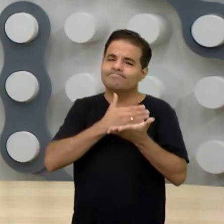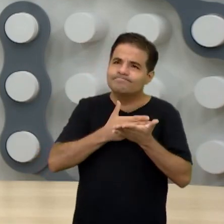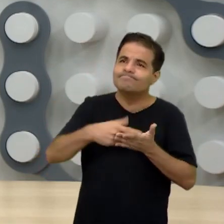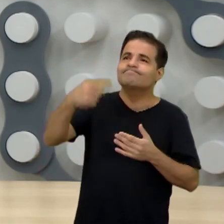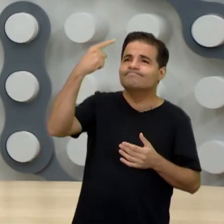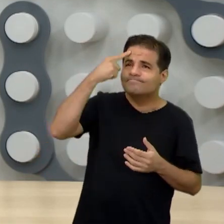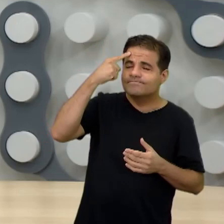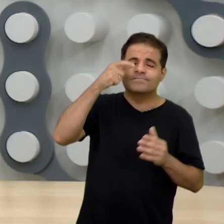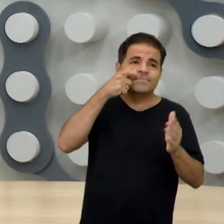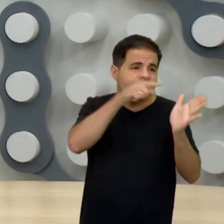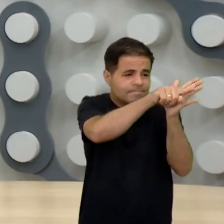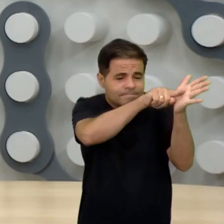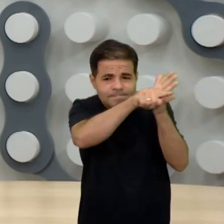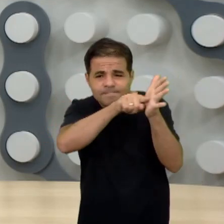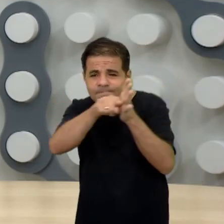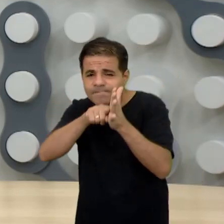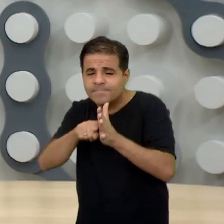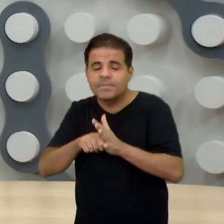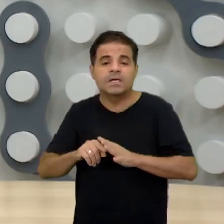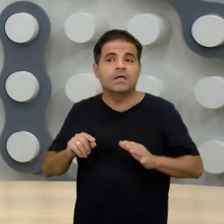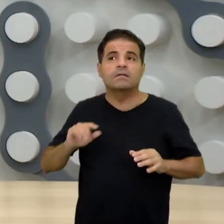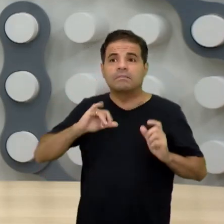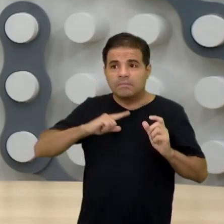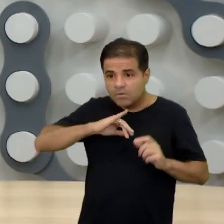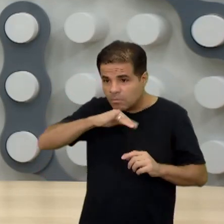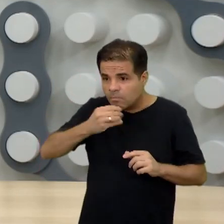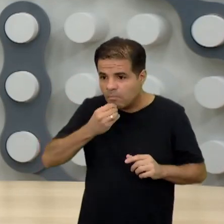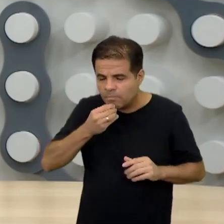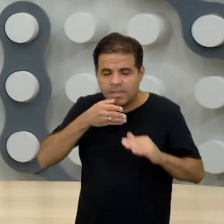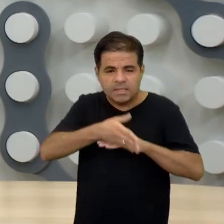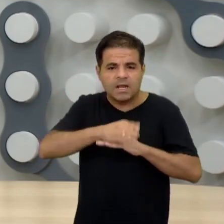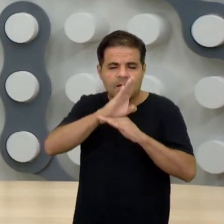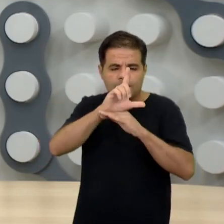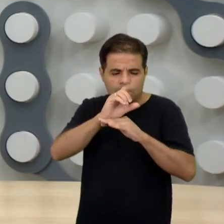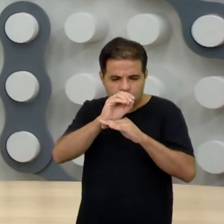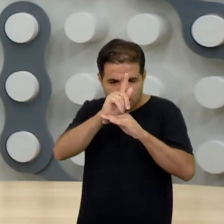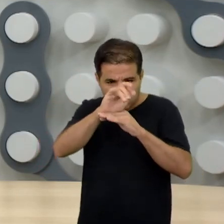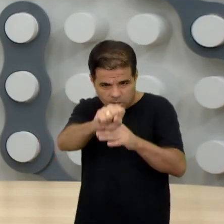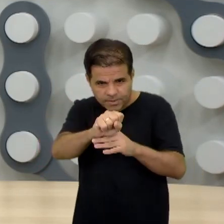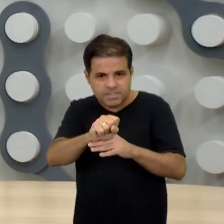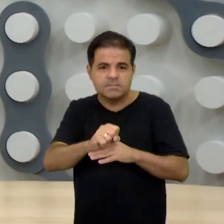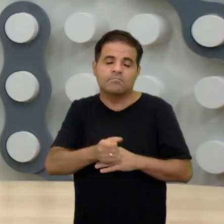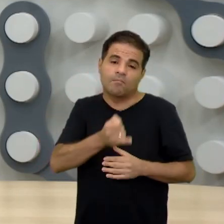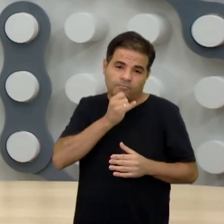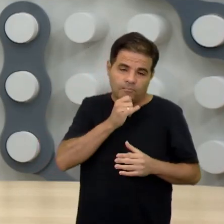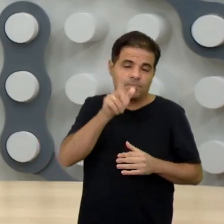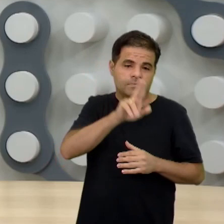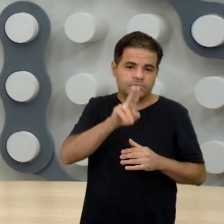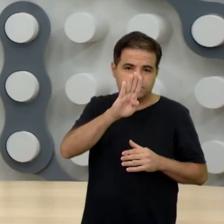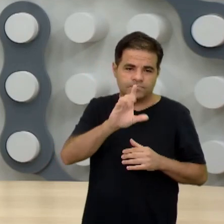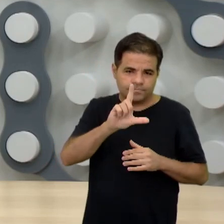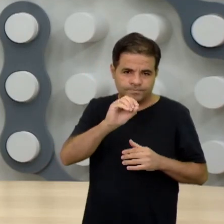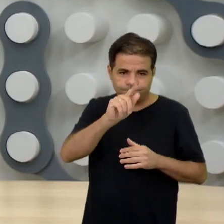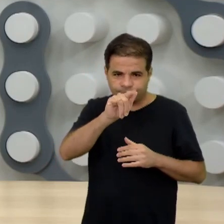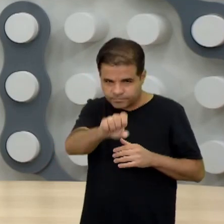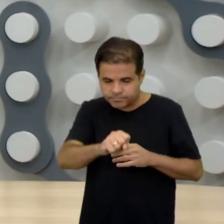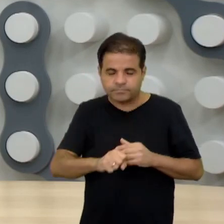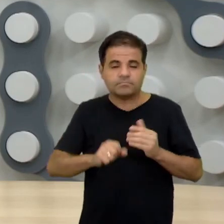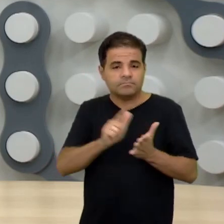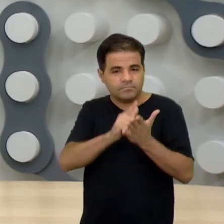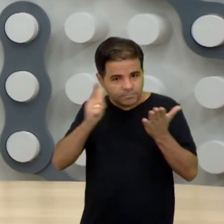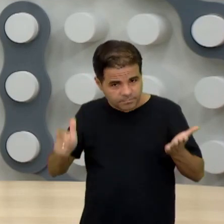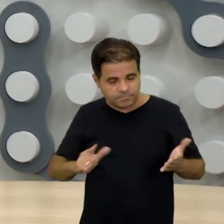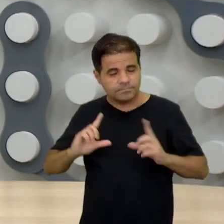a fazer análise e quando tiver chance de entrar em blogs, né? Como, por exemplo, os blogs dos jornais tradicionais, né, que a gente